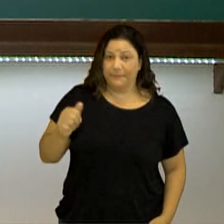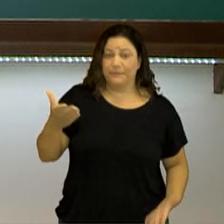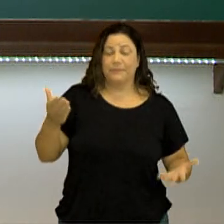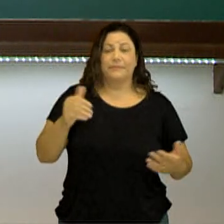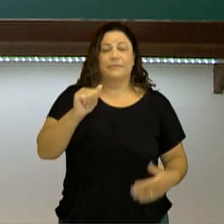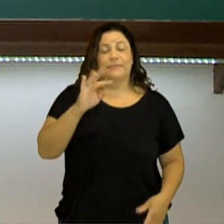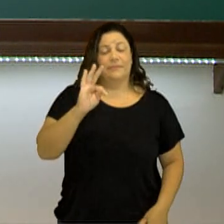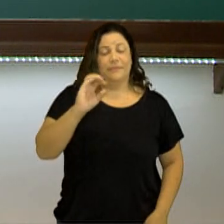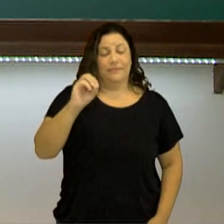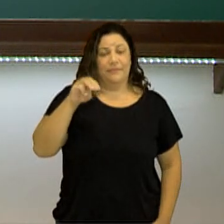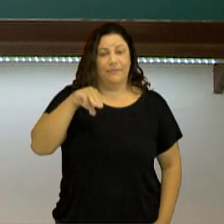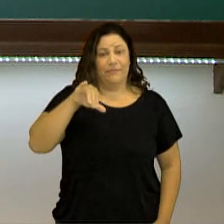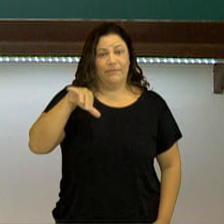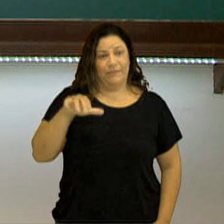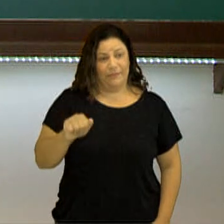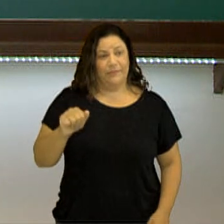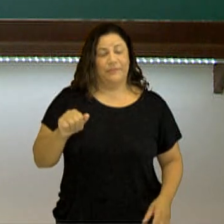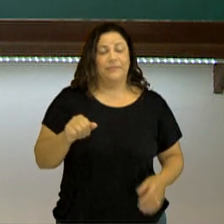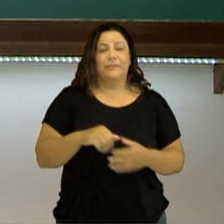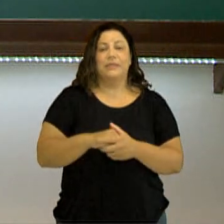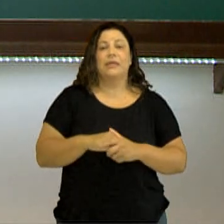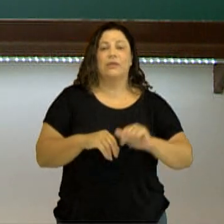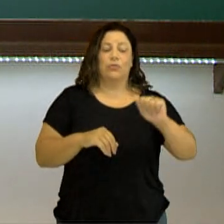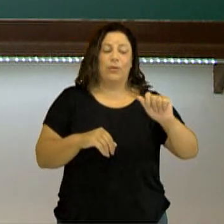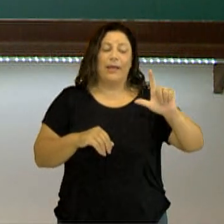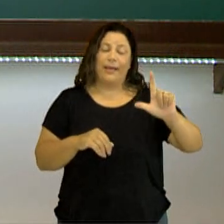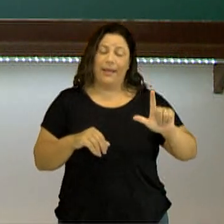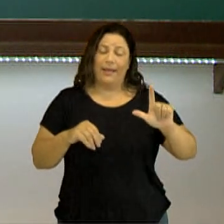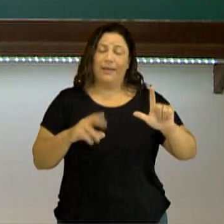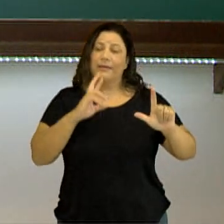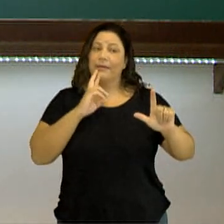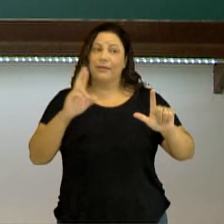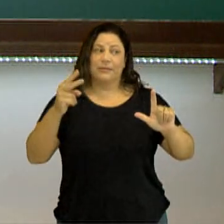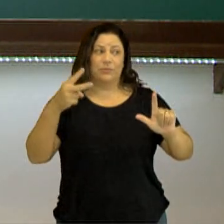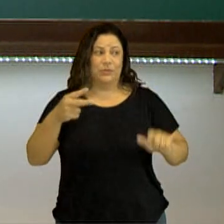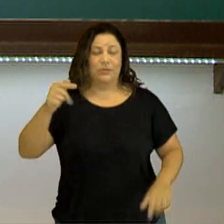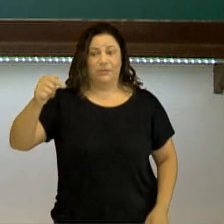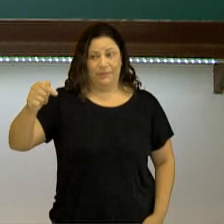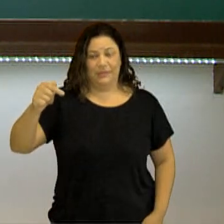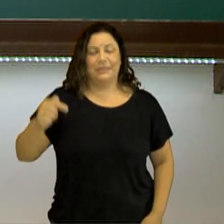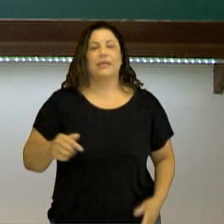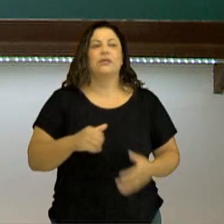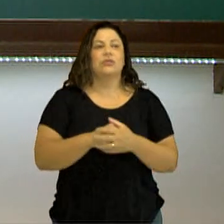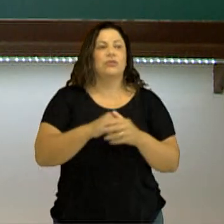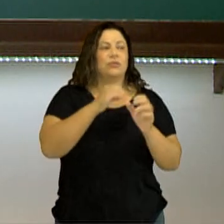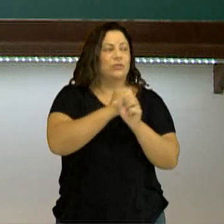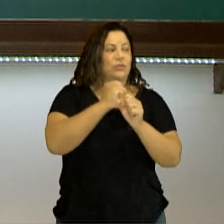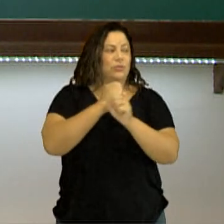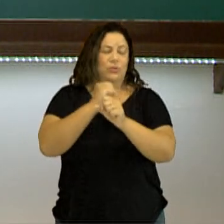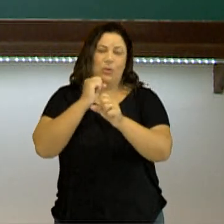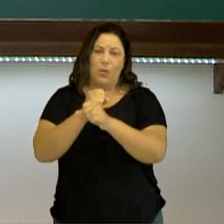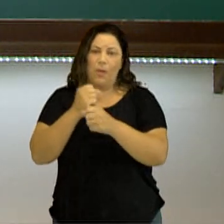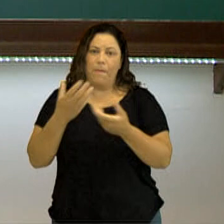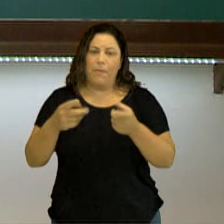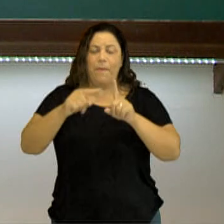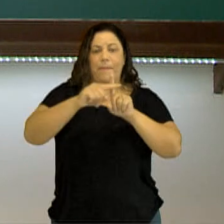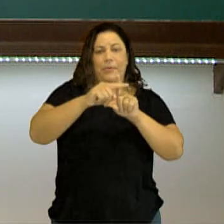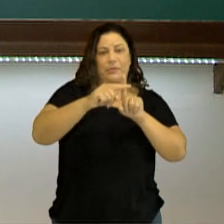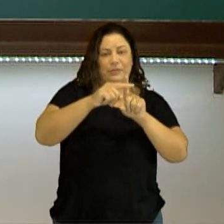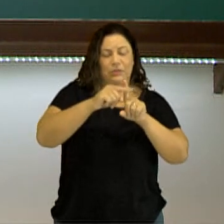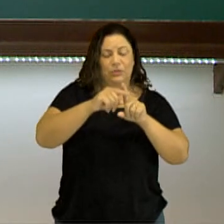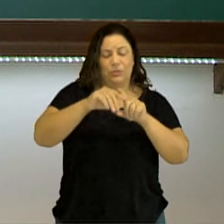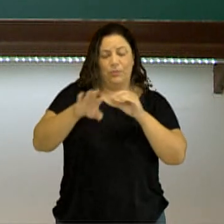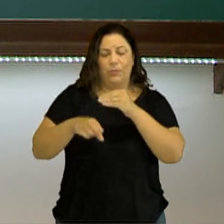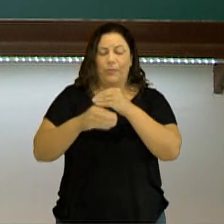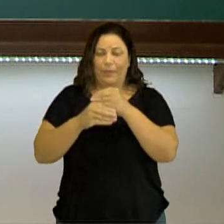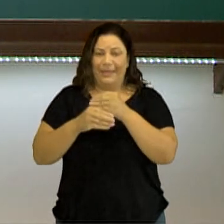alumínio seria 27. Então se eu somar prótons, carga positiva, mais os nêutrons que estão lá dentro do núcleo dos átomos de alumínio,